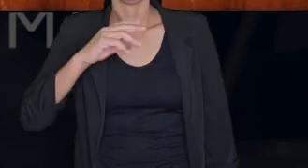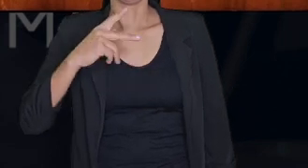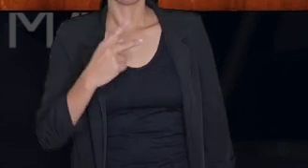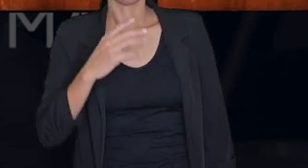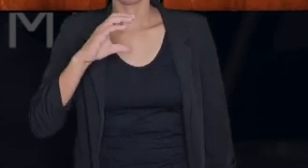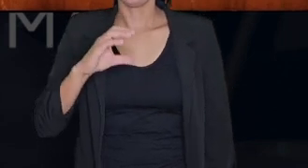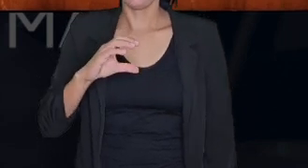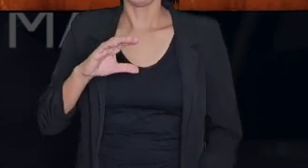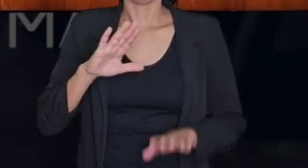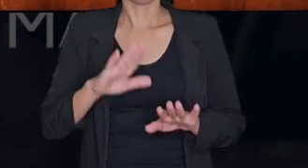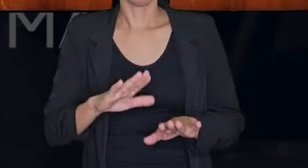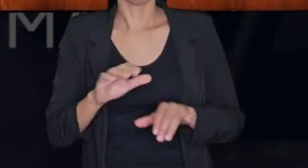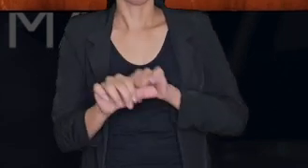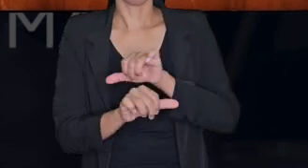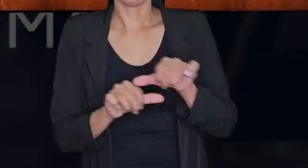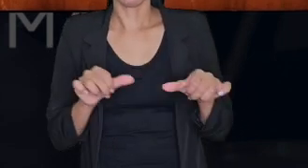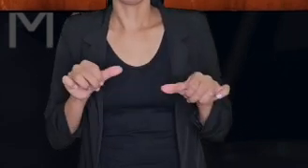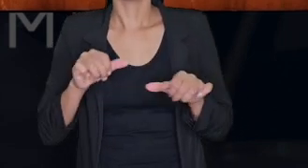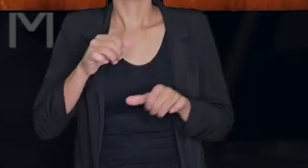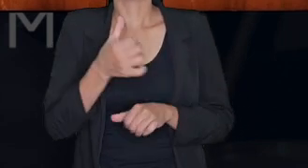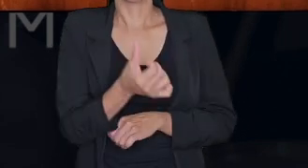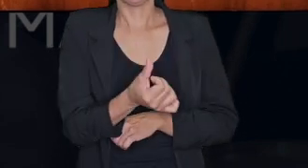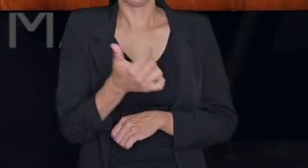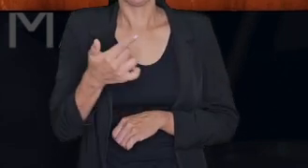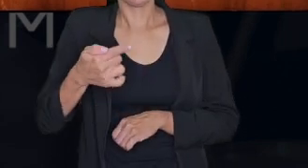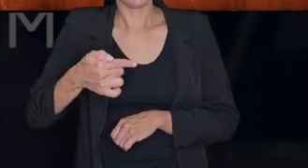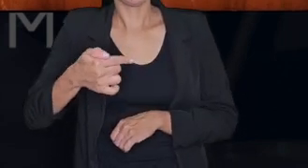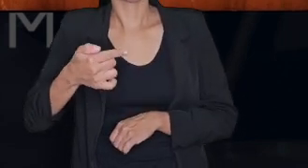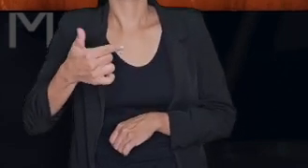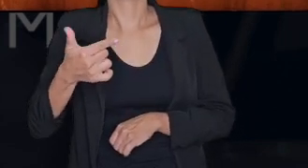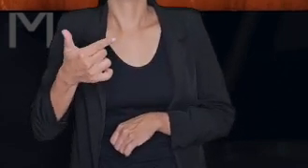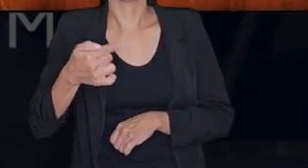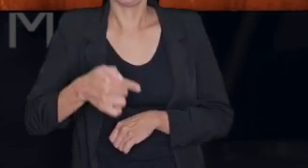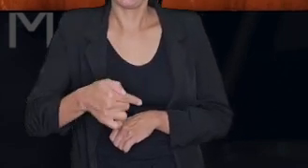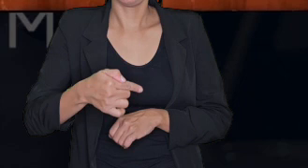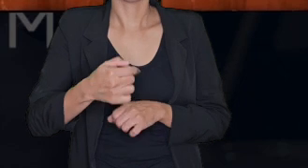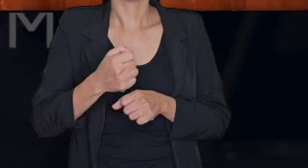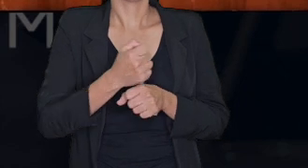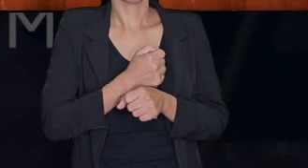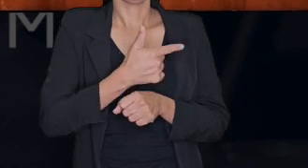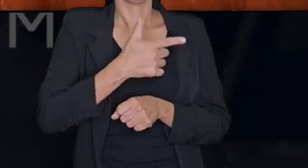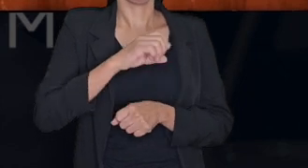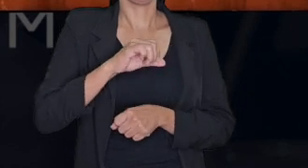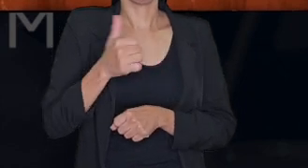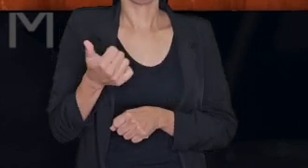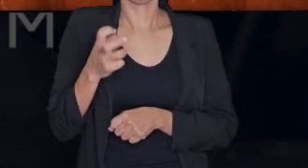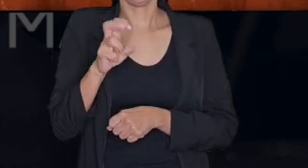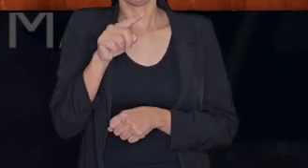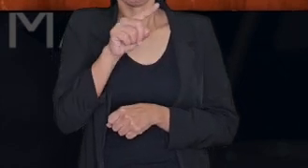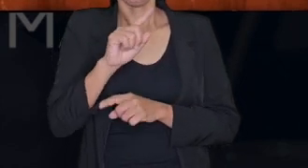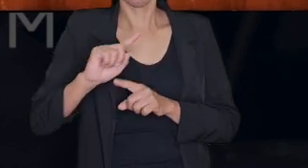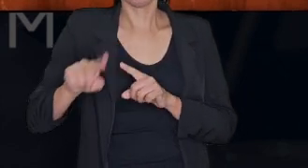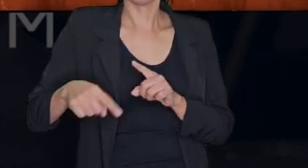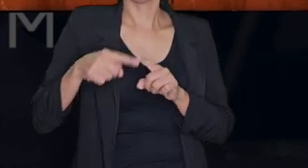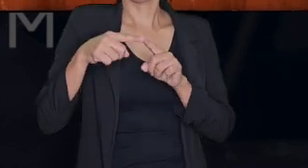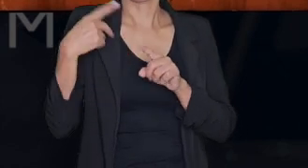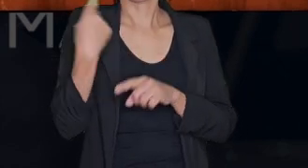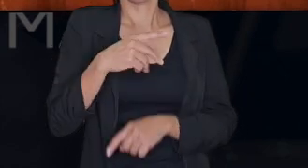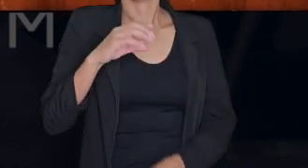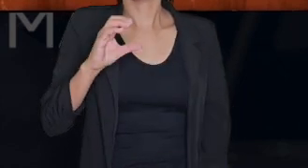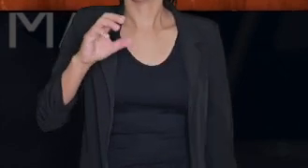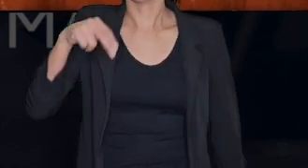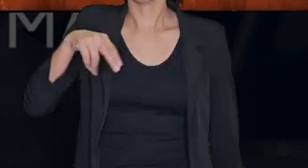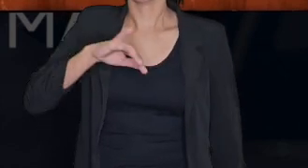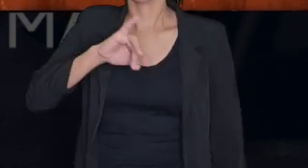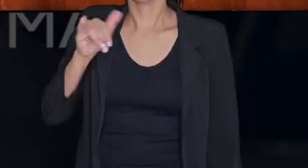artigo 990 do CPC de 73. E como passou para ser o artigo 617 do CPC de 2015,